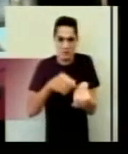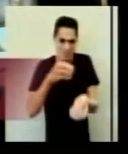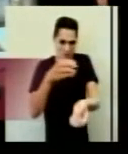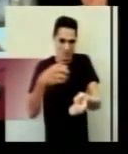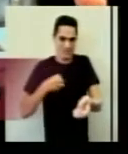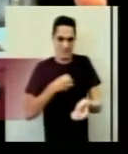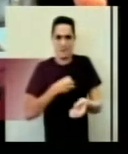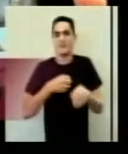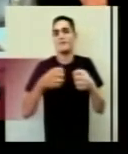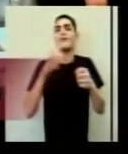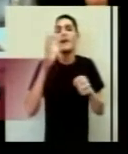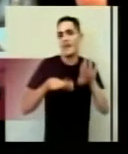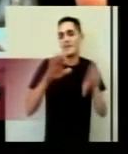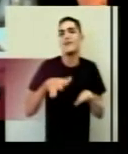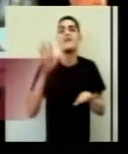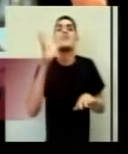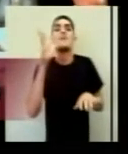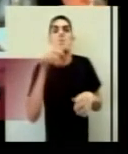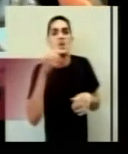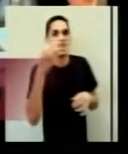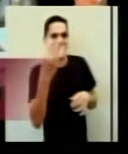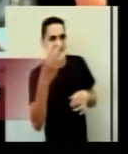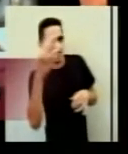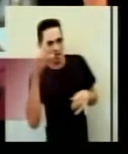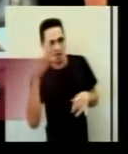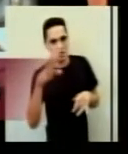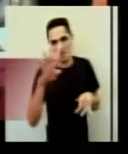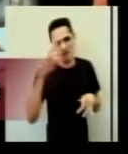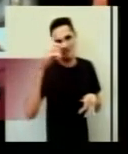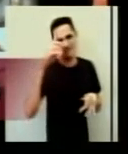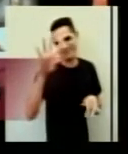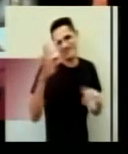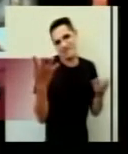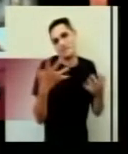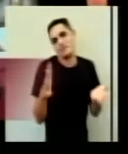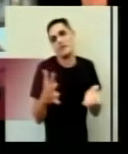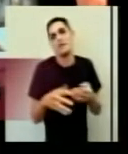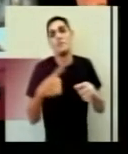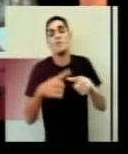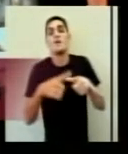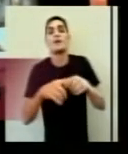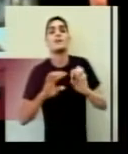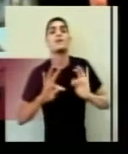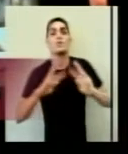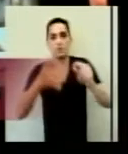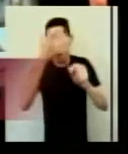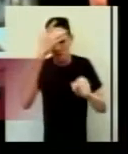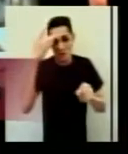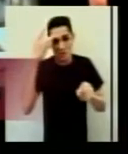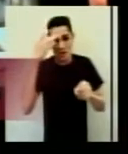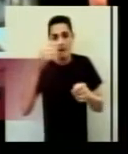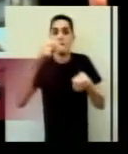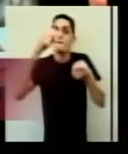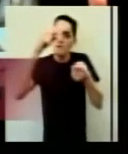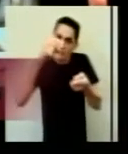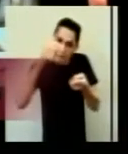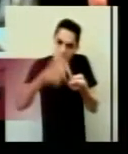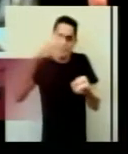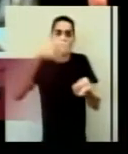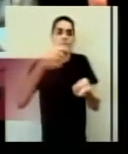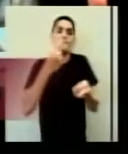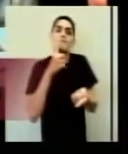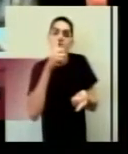faz. Essa notificação, ela pode demorar 3, 4 dias. Por quê? Porque todo mundo